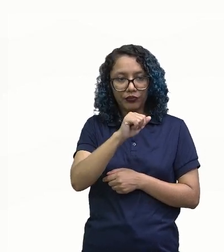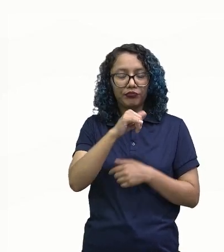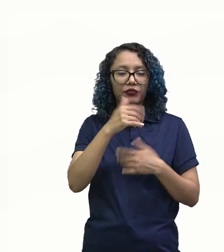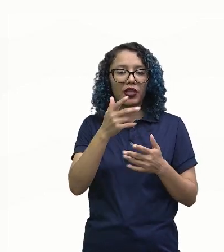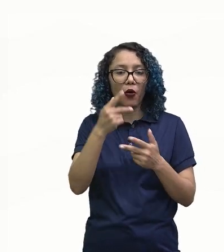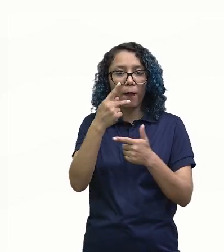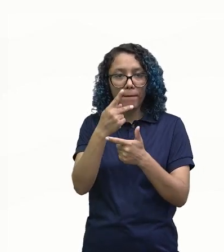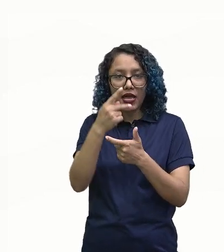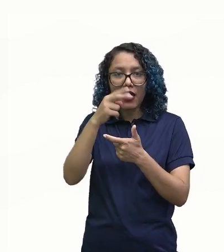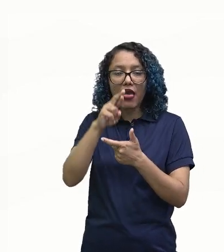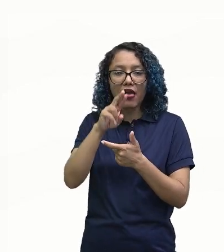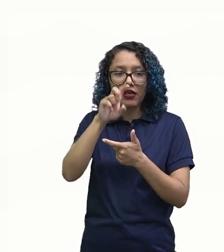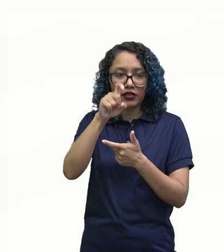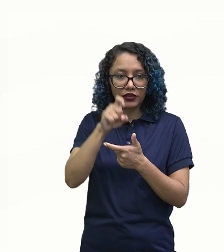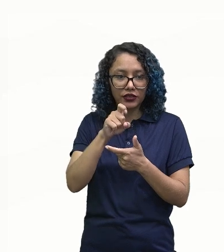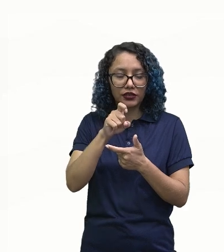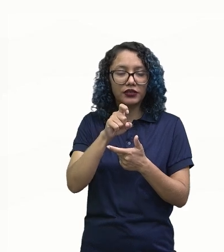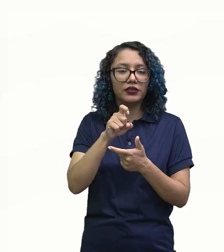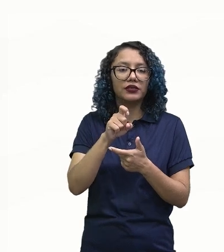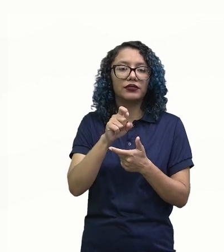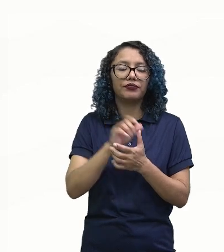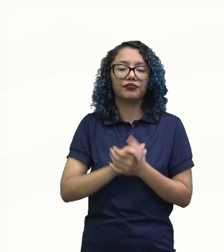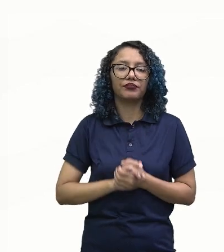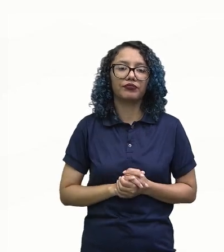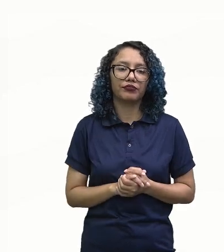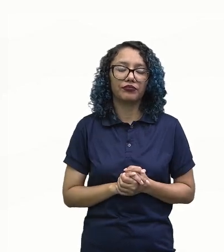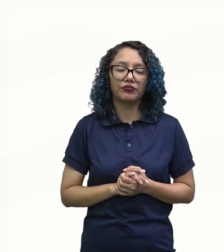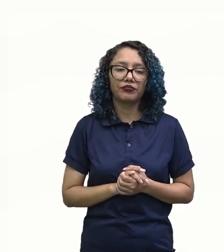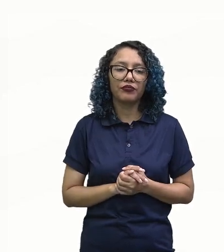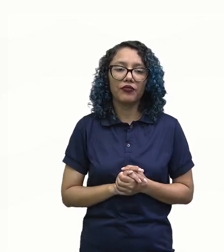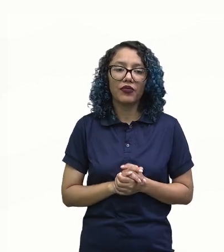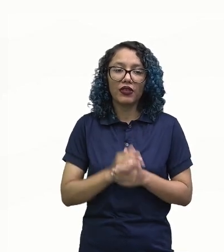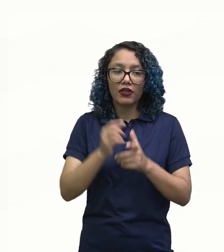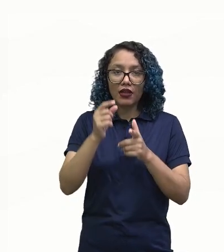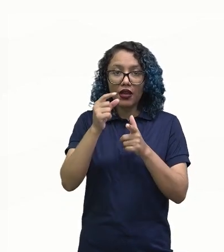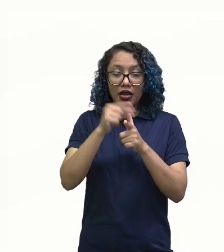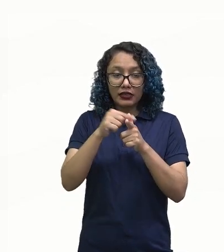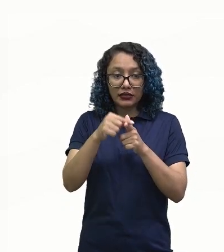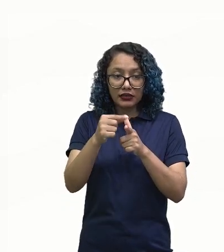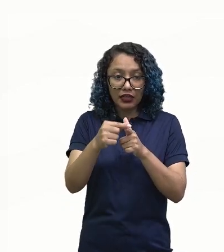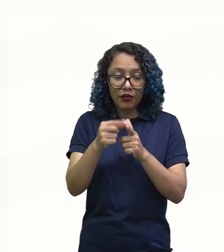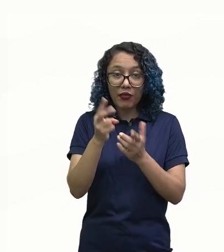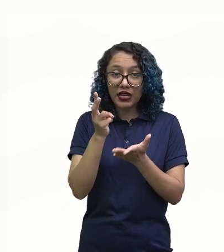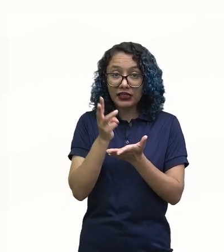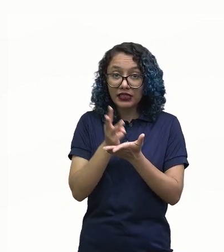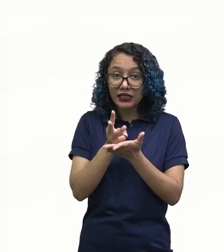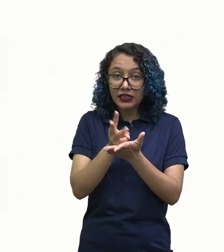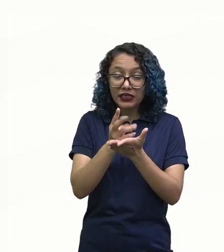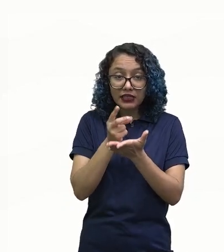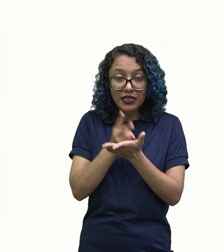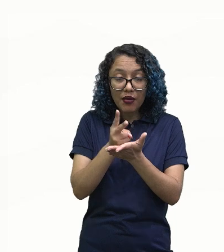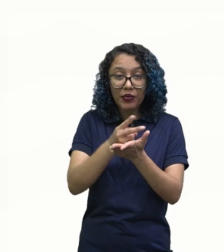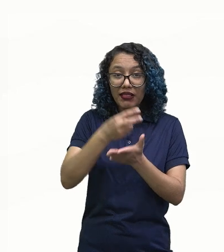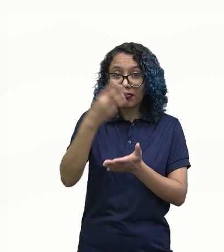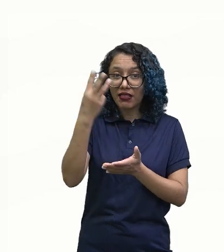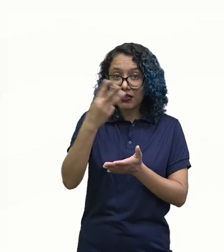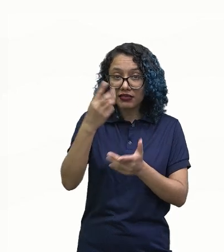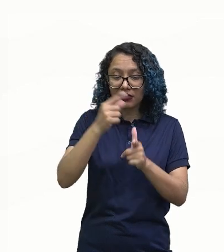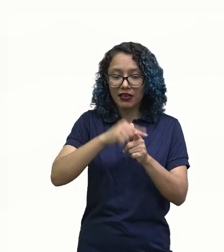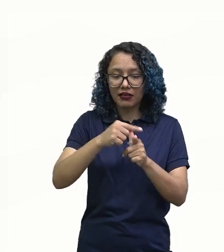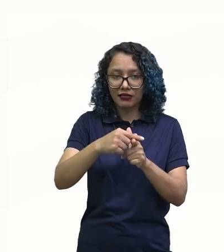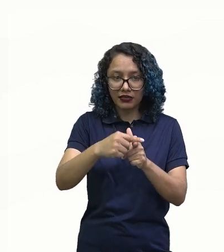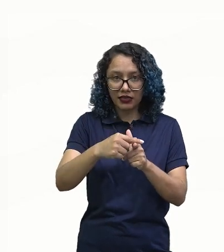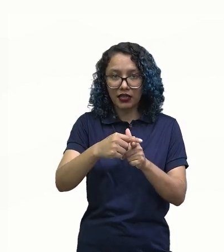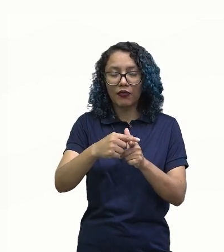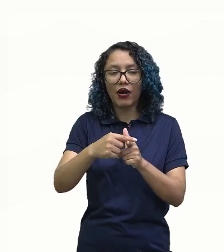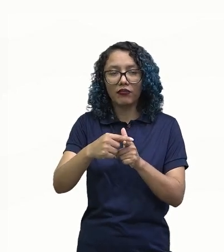pêssego gênero, elas serão acentuadas sempre na antepenúltima sílaba ou na terceira sílaba, contando sempre